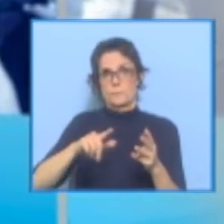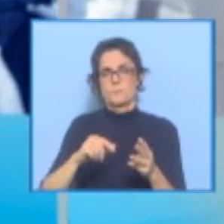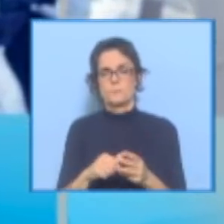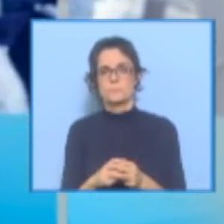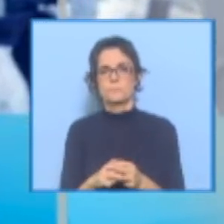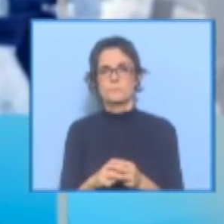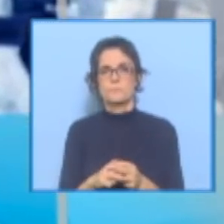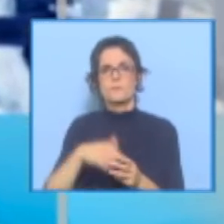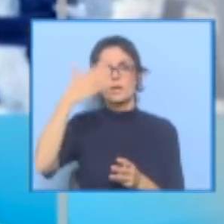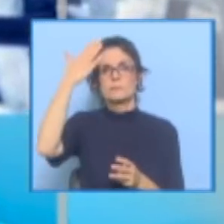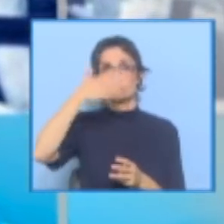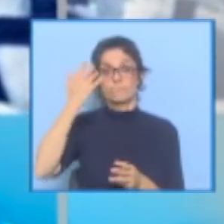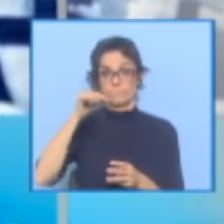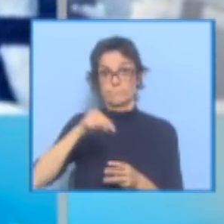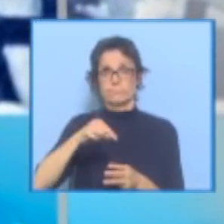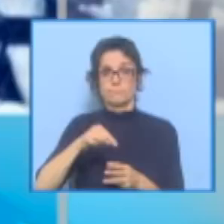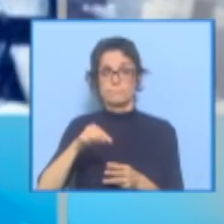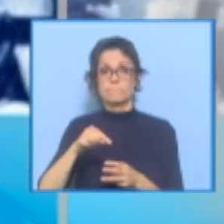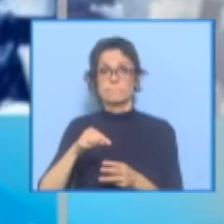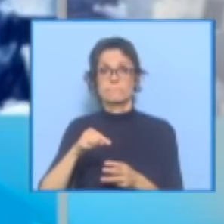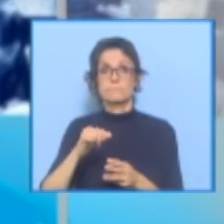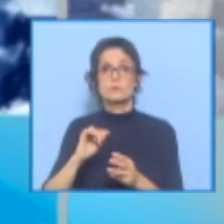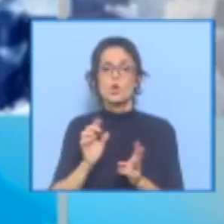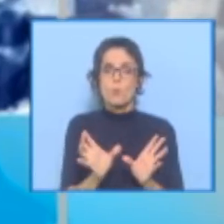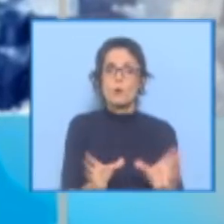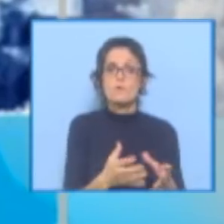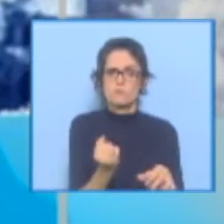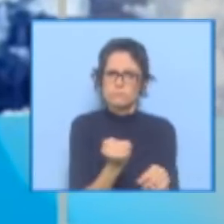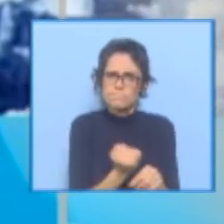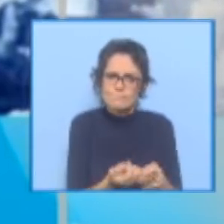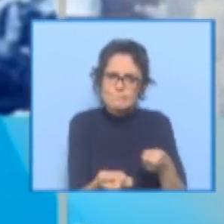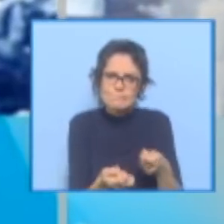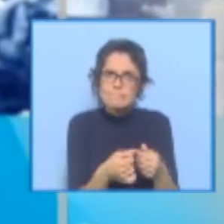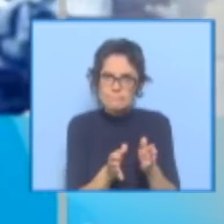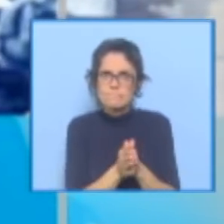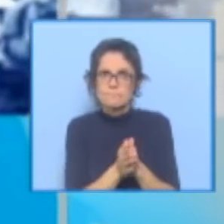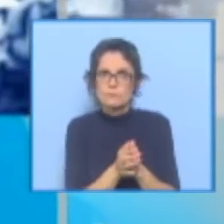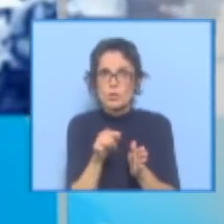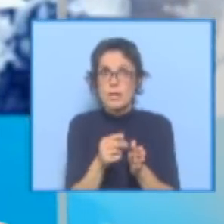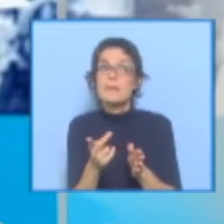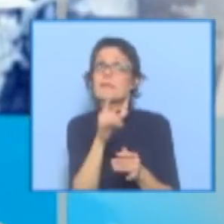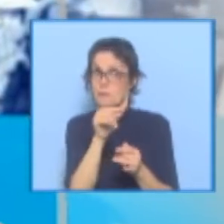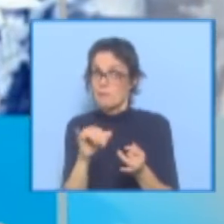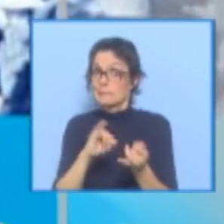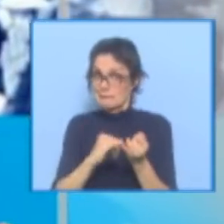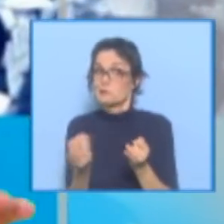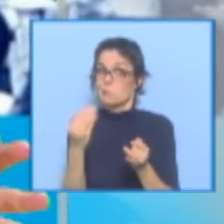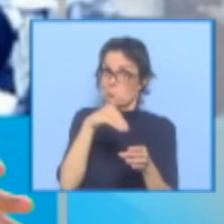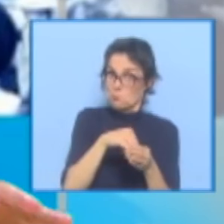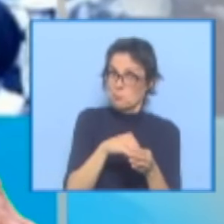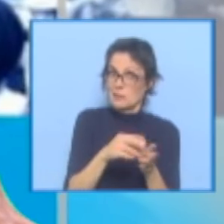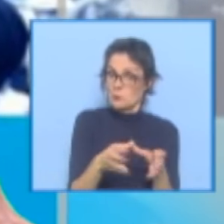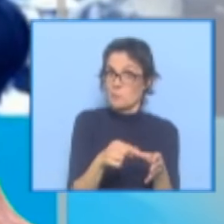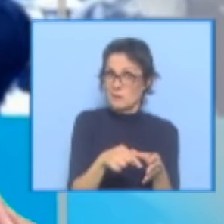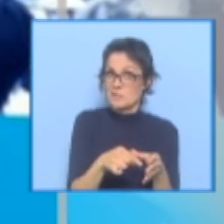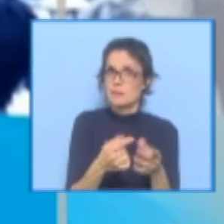Neste dia foi preparado por uma comissão, na qual a Associação de Estudantes fazia parte. Como é que vai se